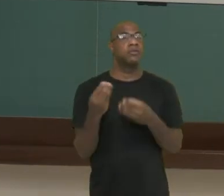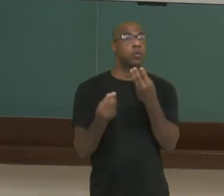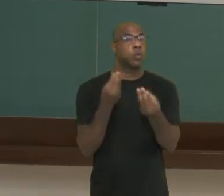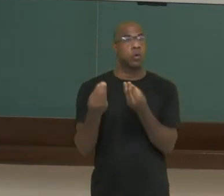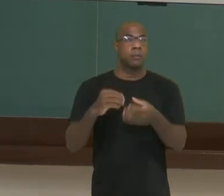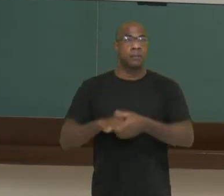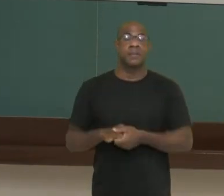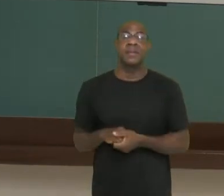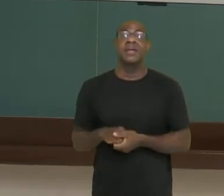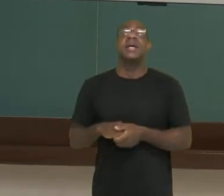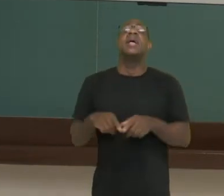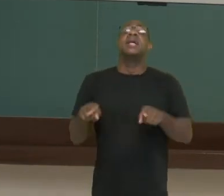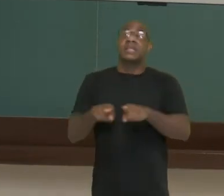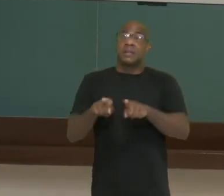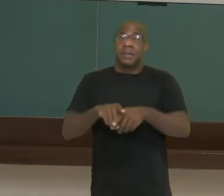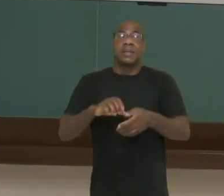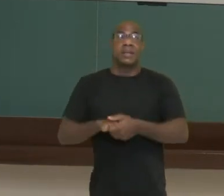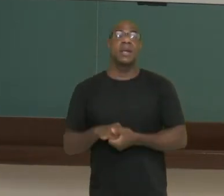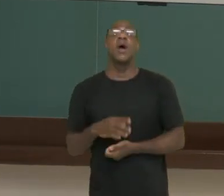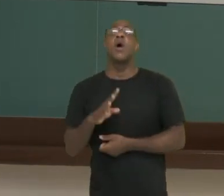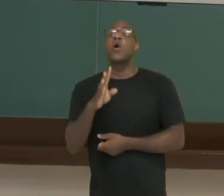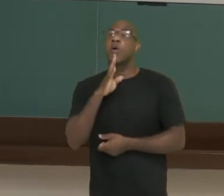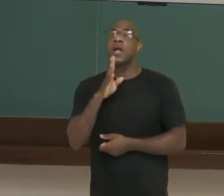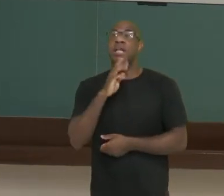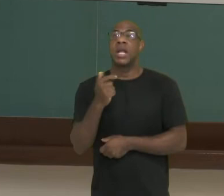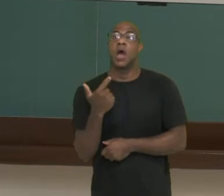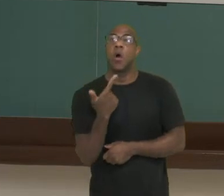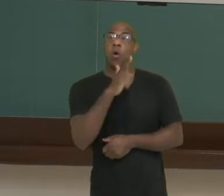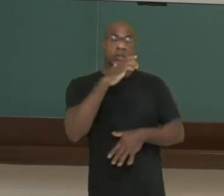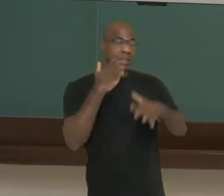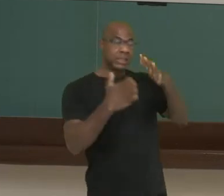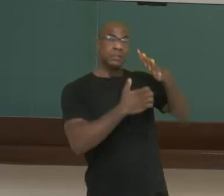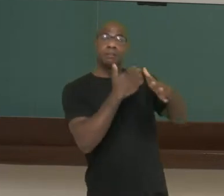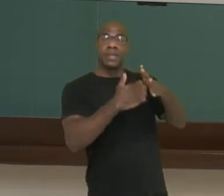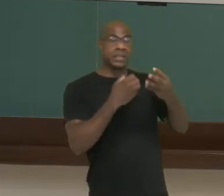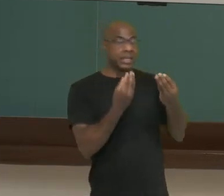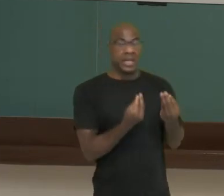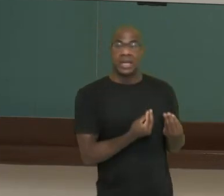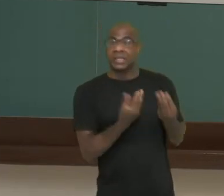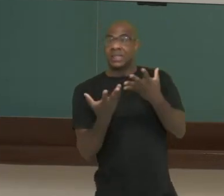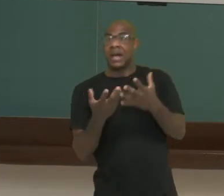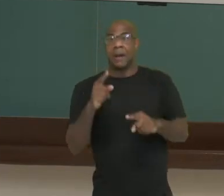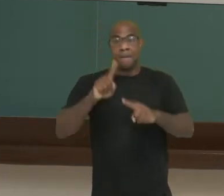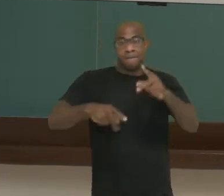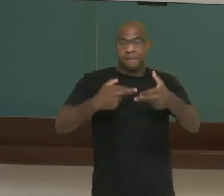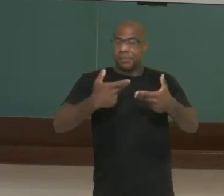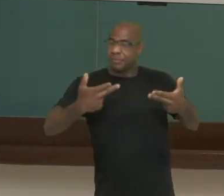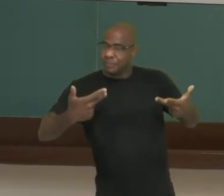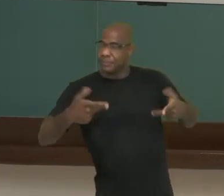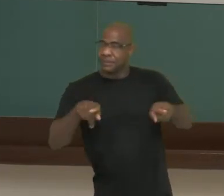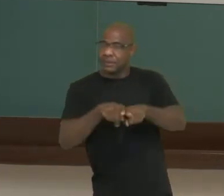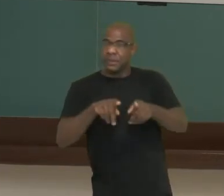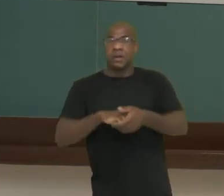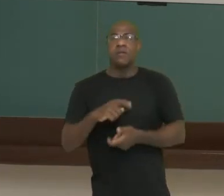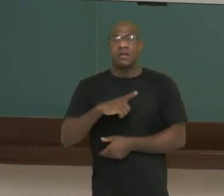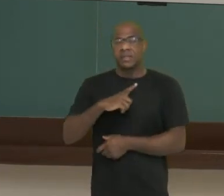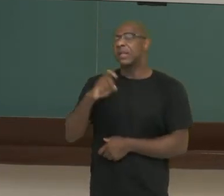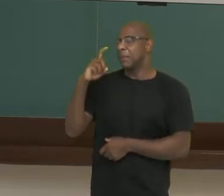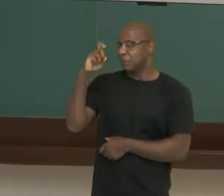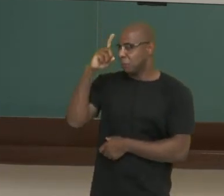Conhecer os fornecedores, porque não adianta você querer oferecer um determinado tipo de café, que você vai ter dificuldade de ter